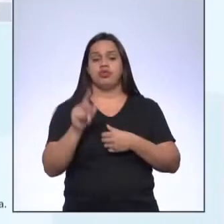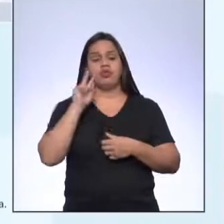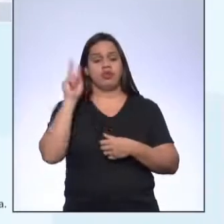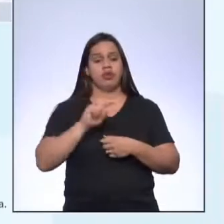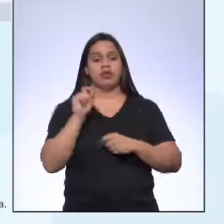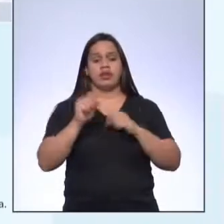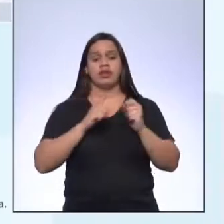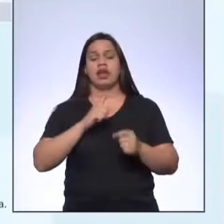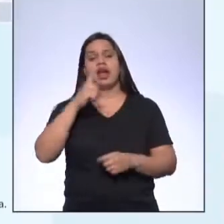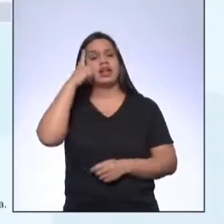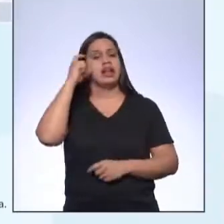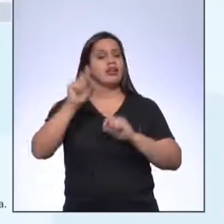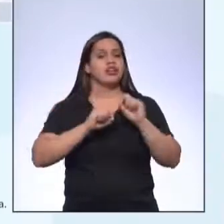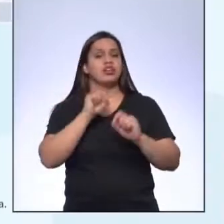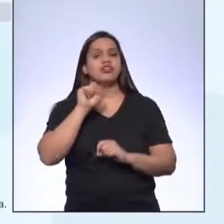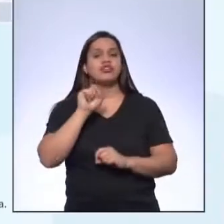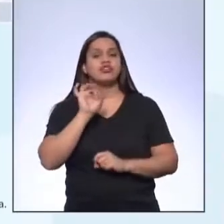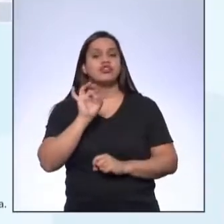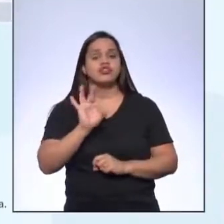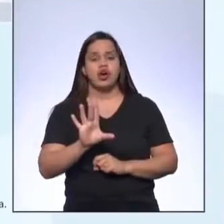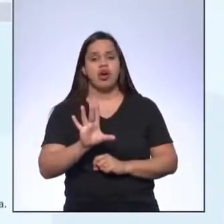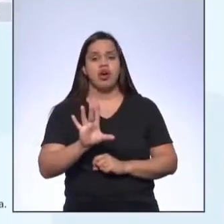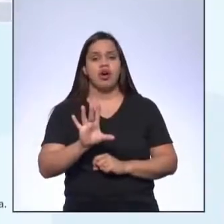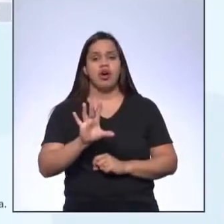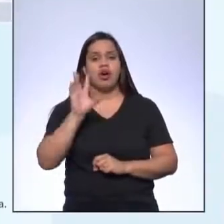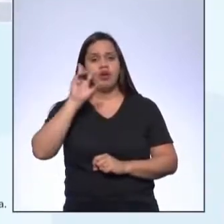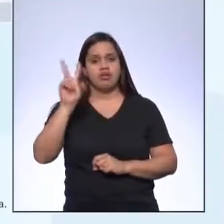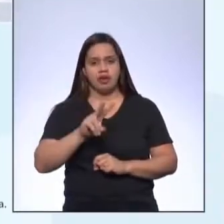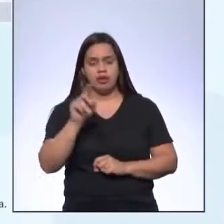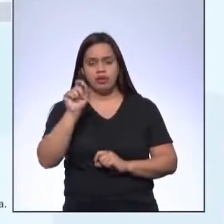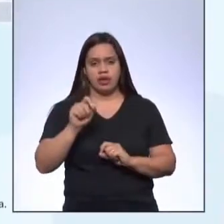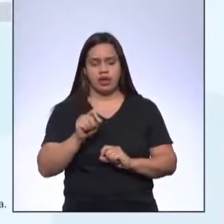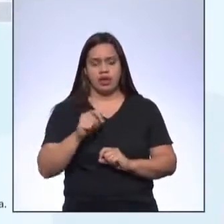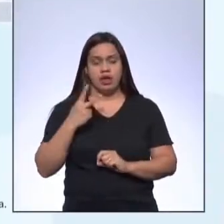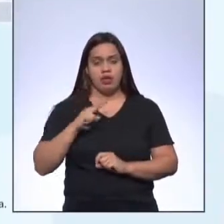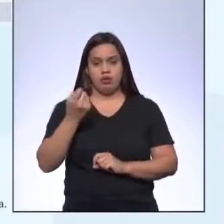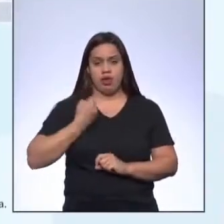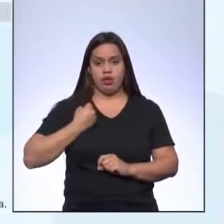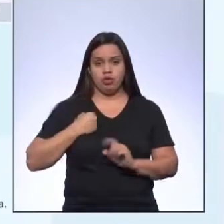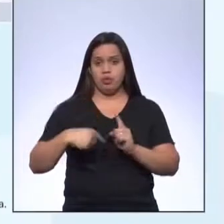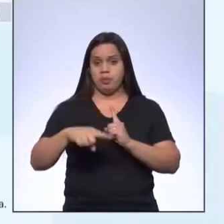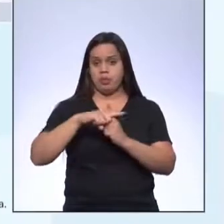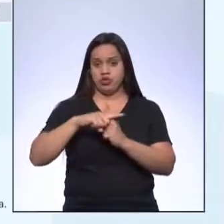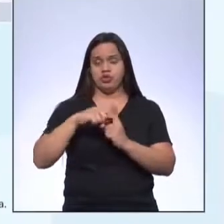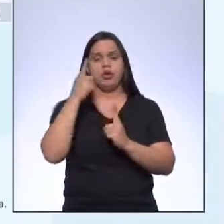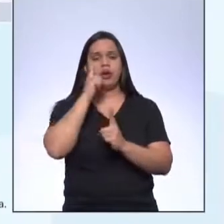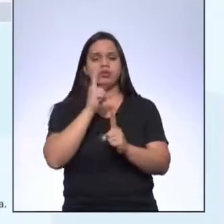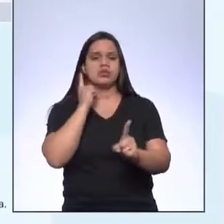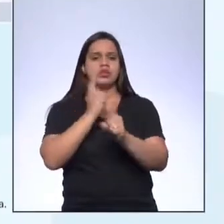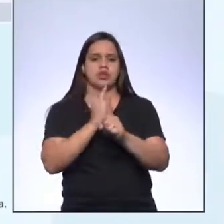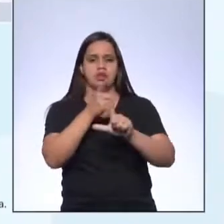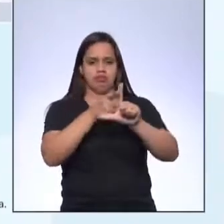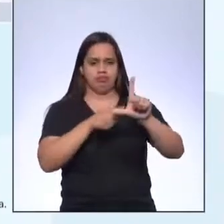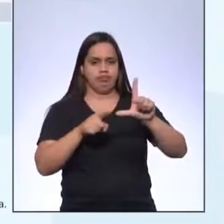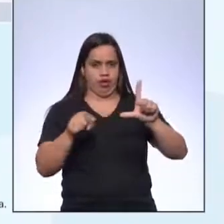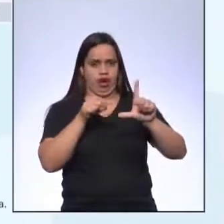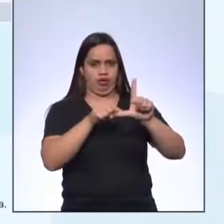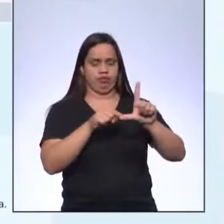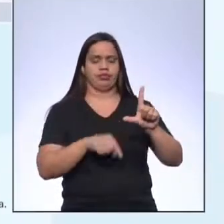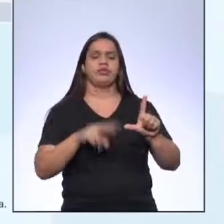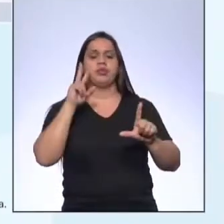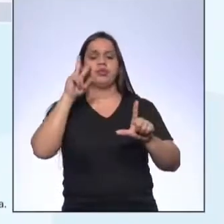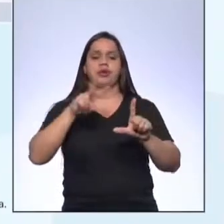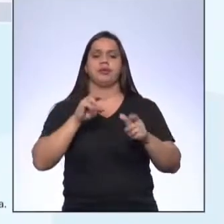seguir a ideia de pegar só valores positivos para a gente poder chegar nesse gráfico então eu vou